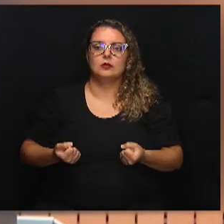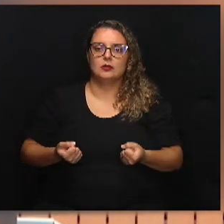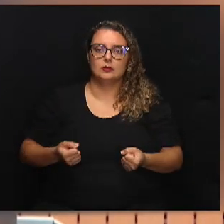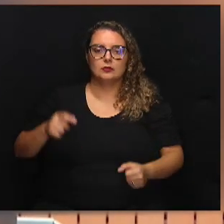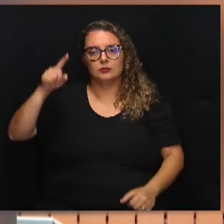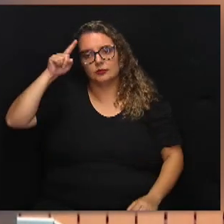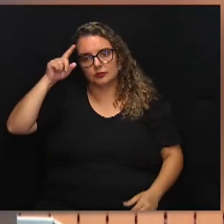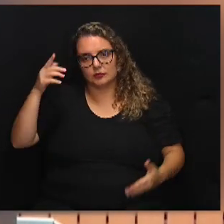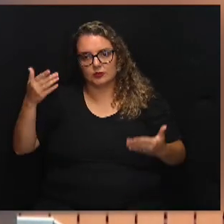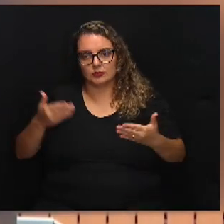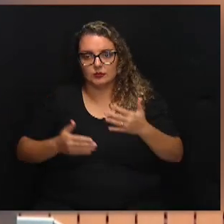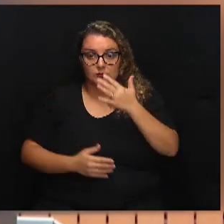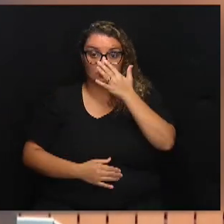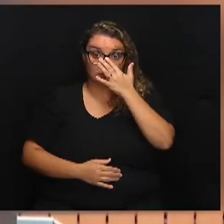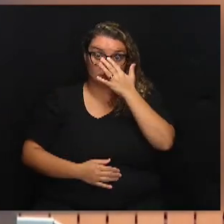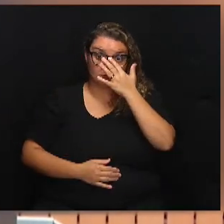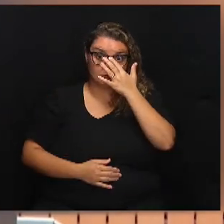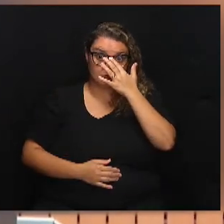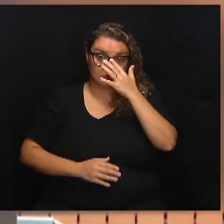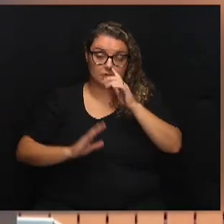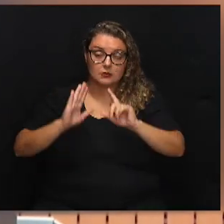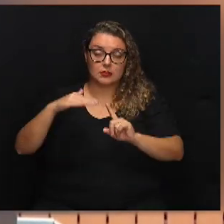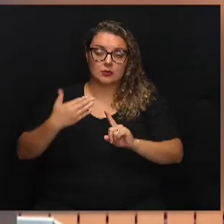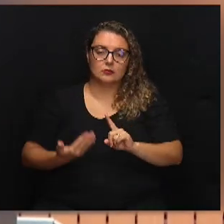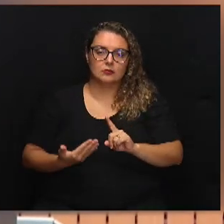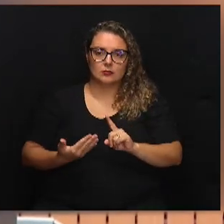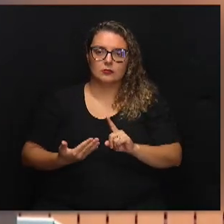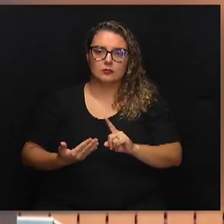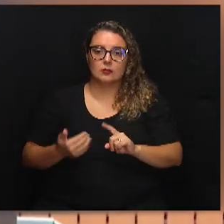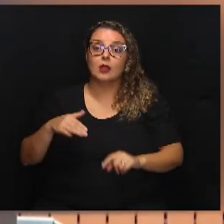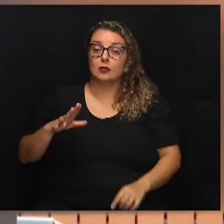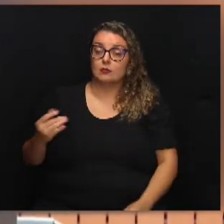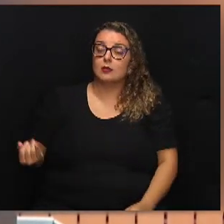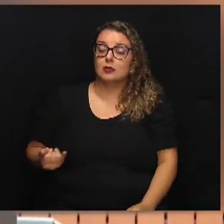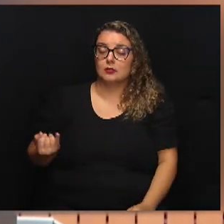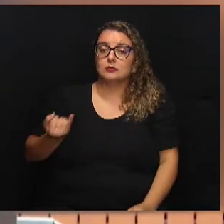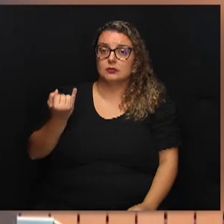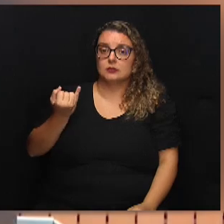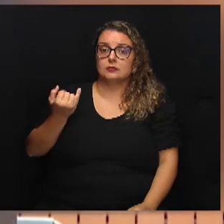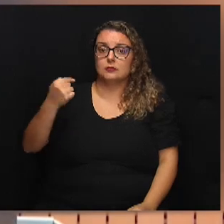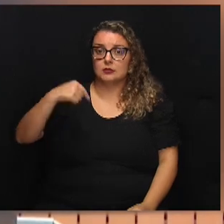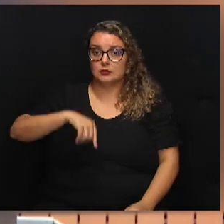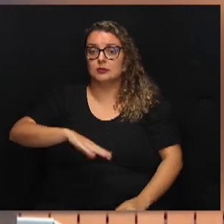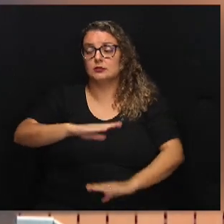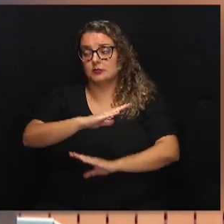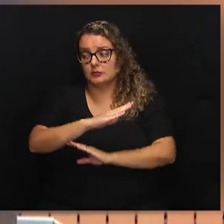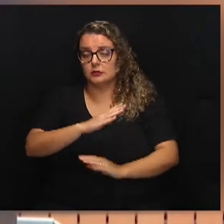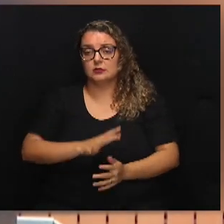data esta homenagem, uma das mais importantes desta casa.